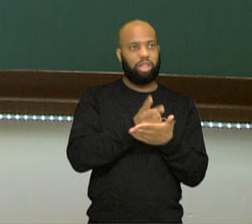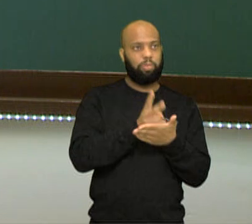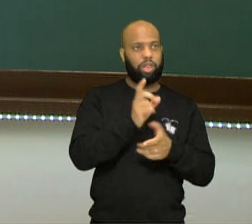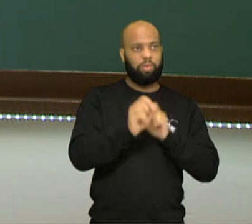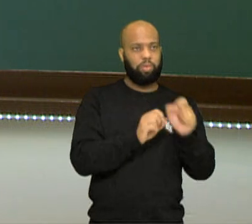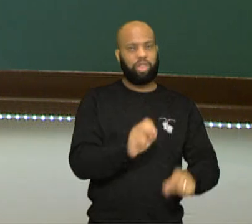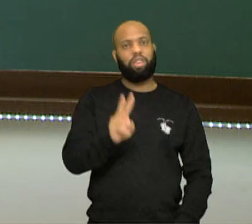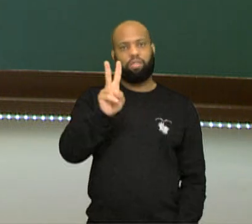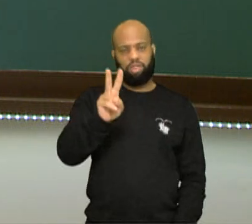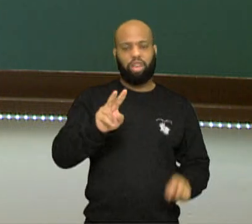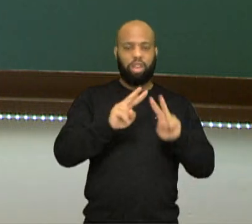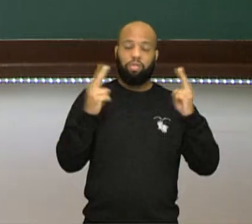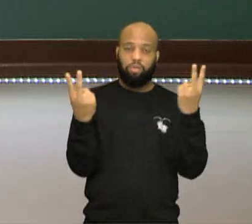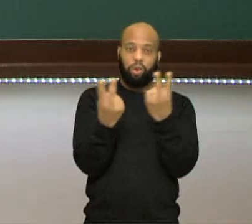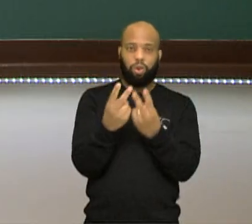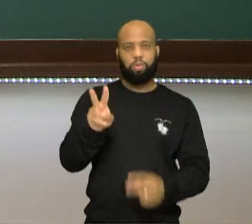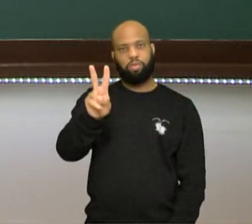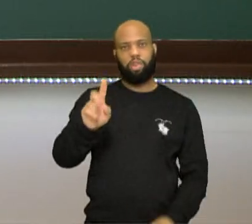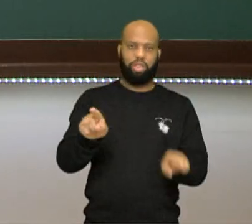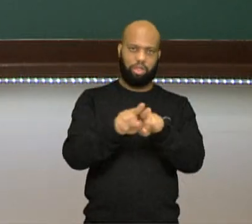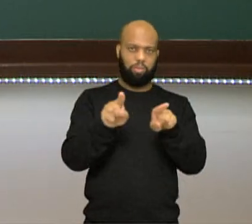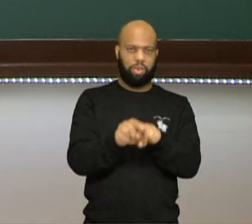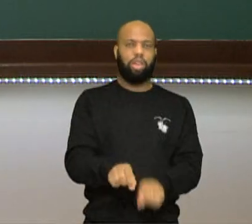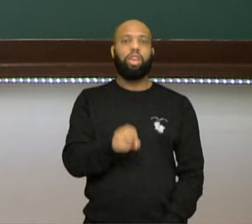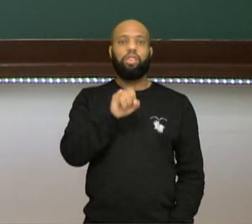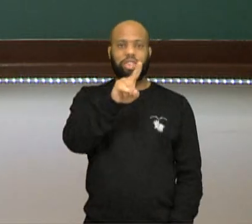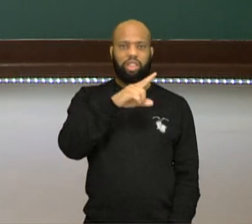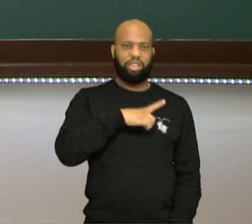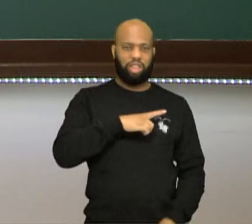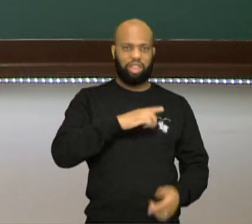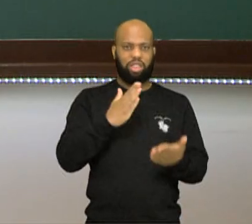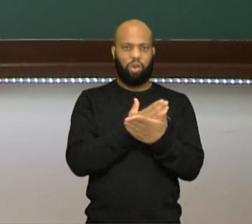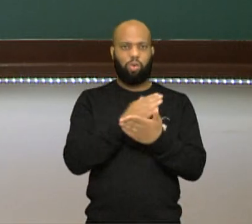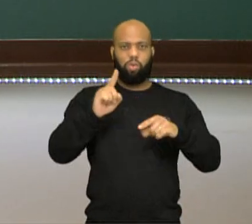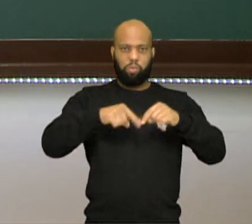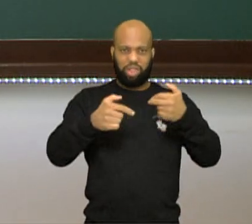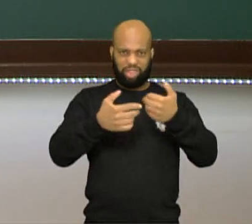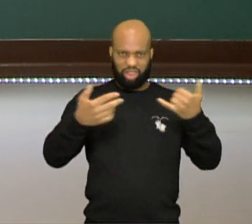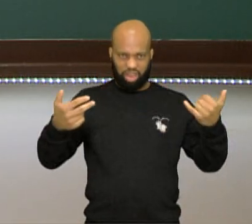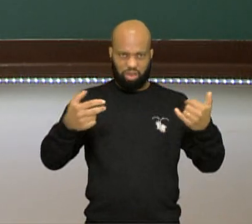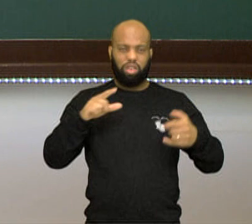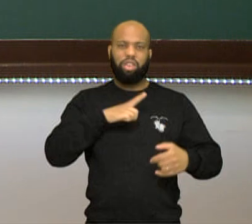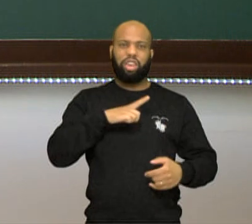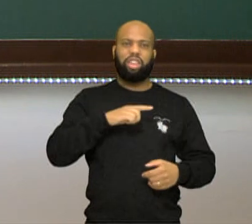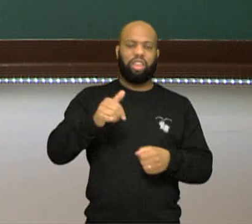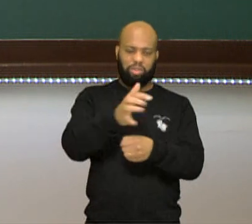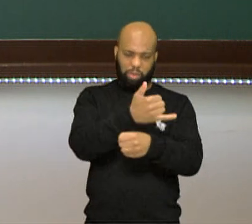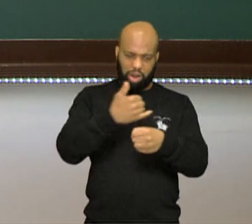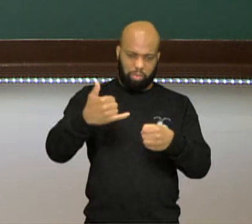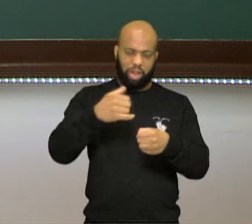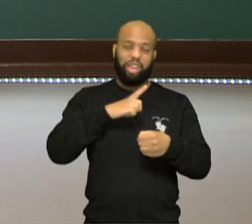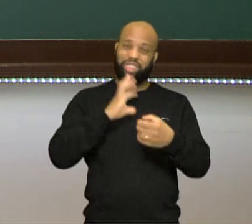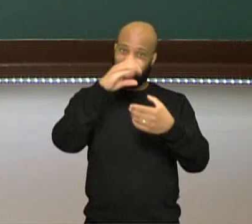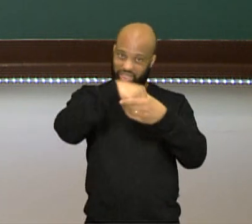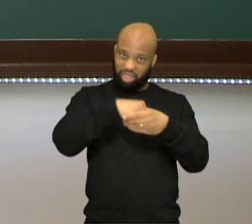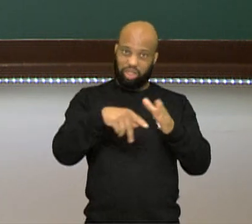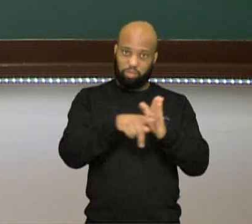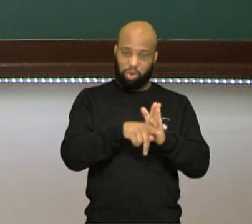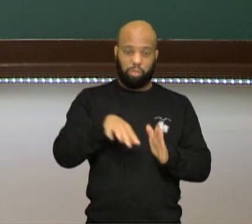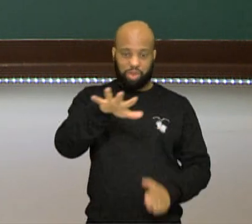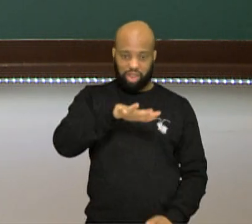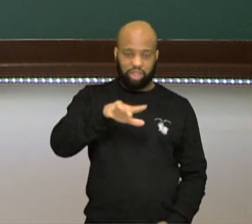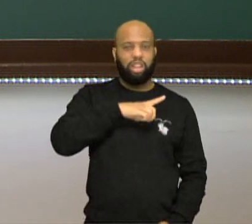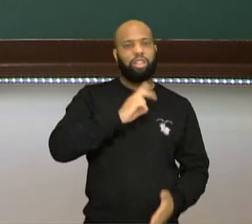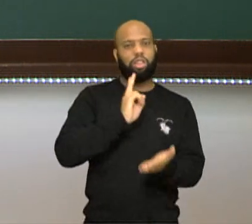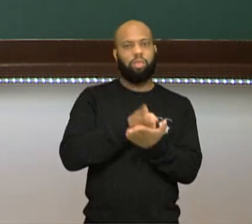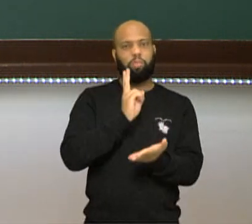volume equipotencial. Então, se você tiver um condutor carregado eletricamente, pontos internos desse condutor terão o mesmo